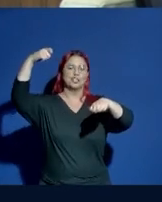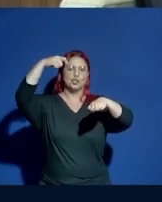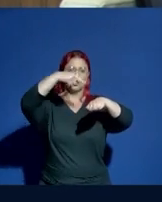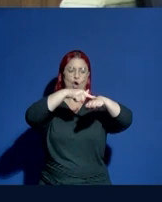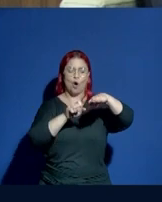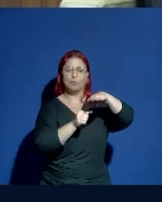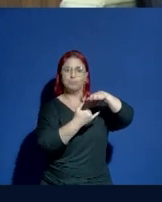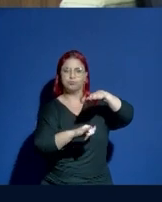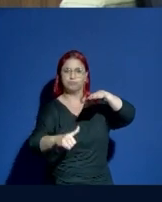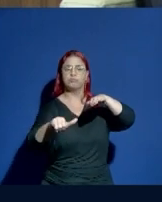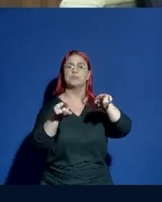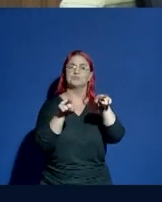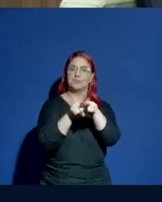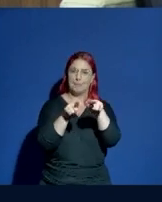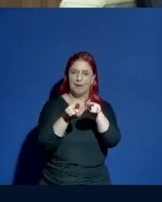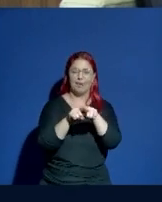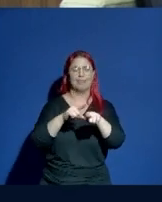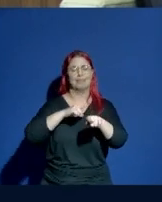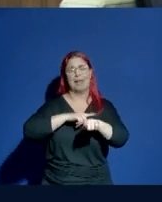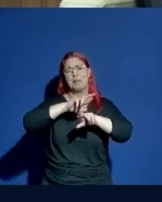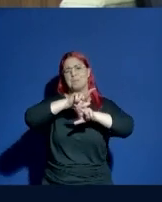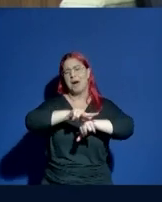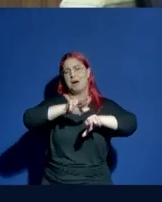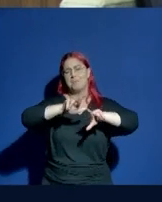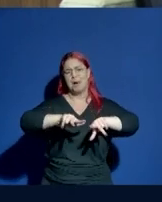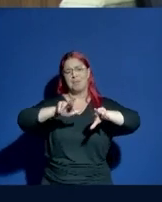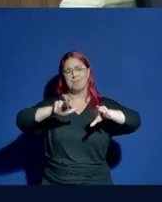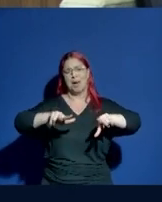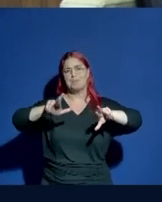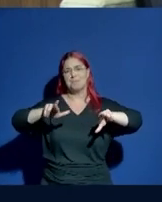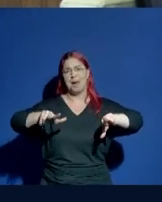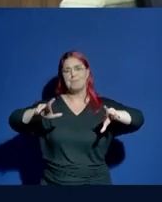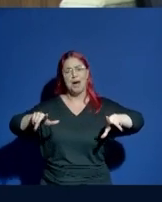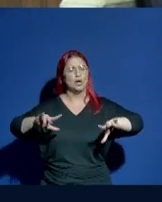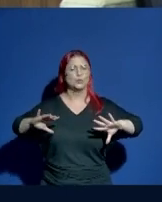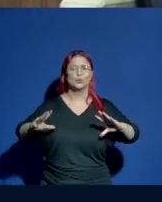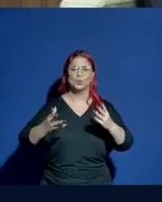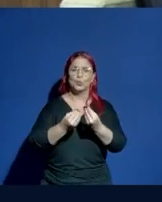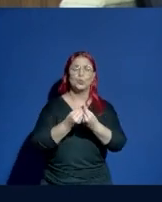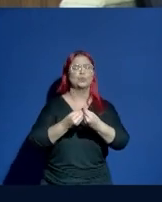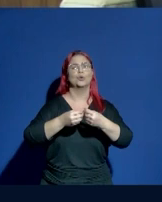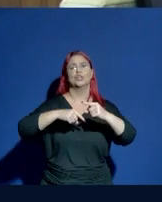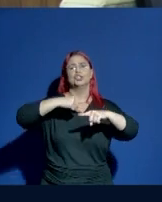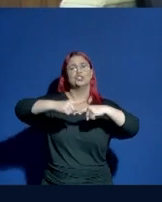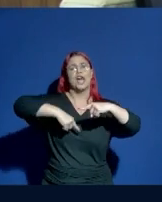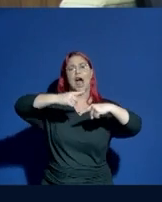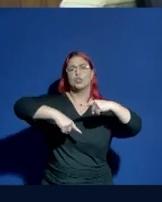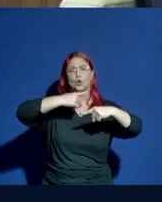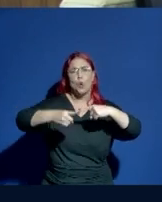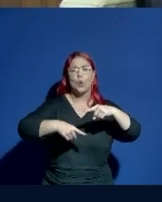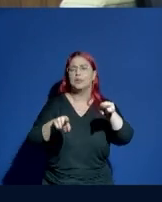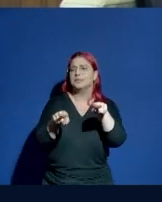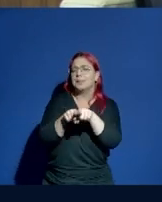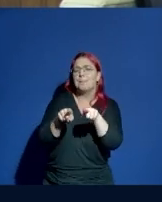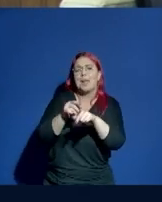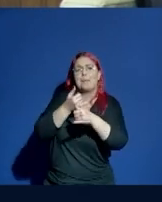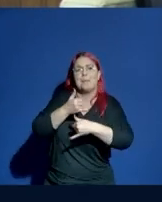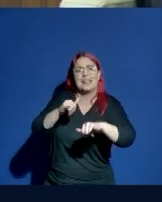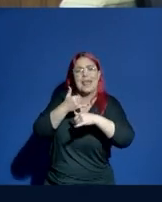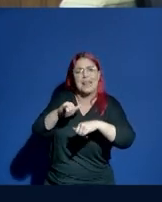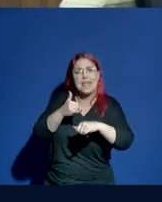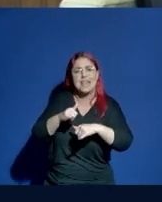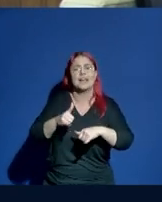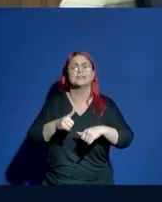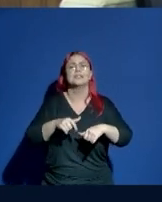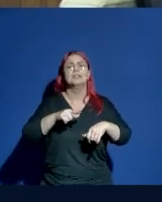de usina fotovoltaica um Grid off Grid combinado com geradores e banco de baterias é